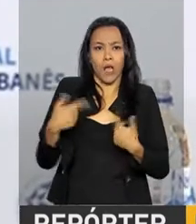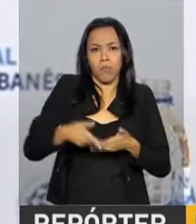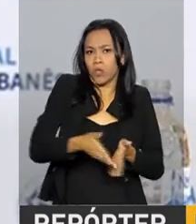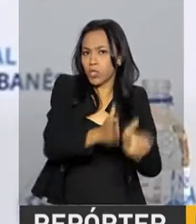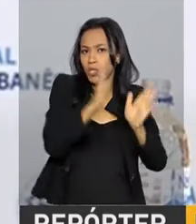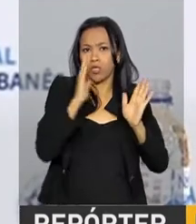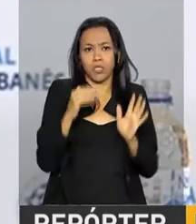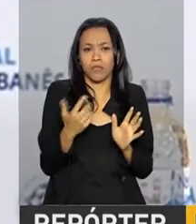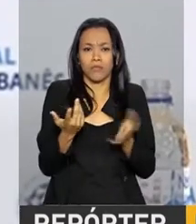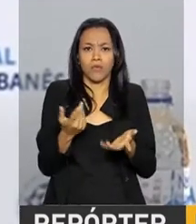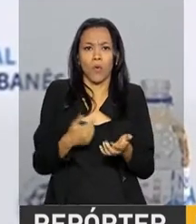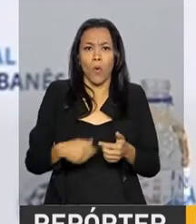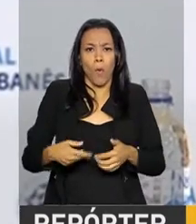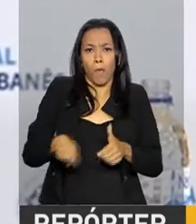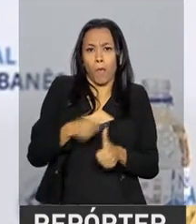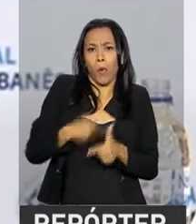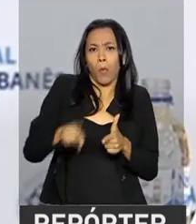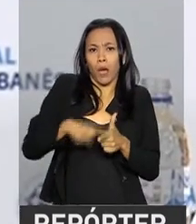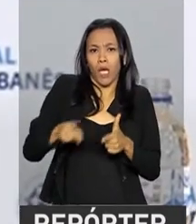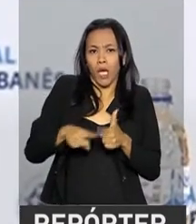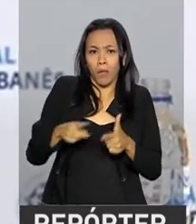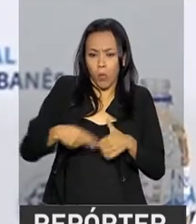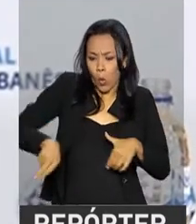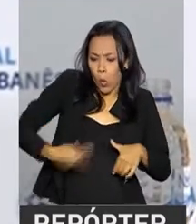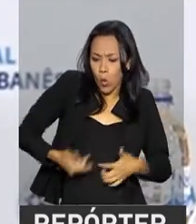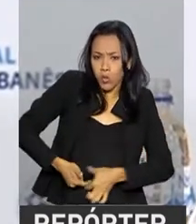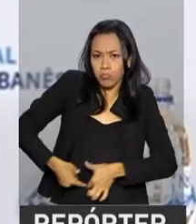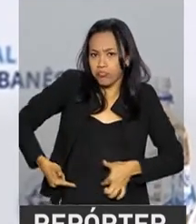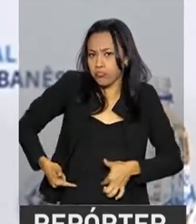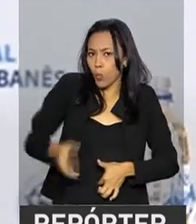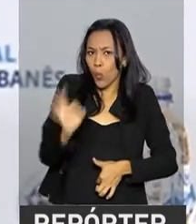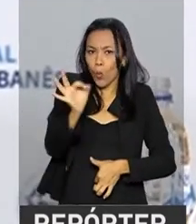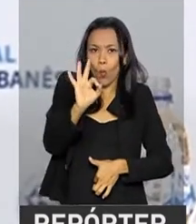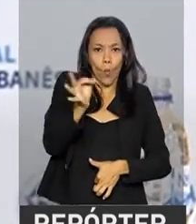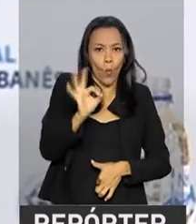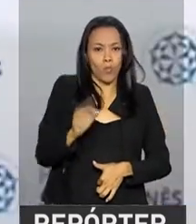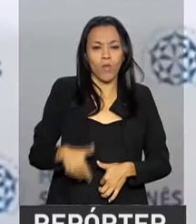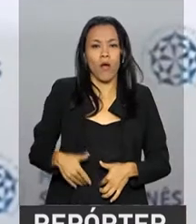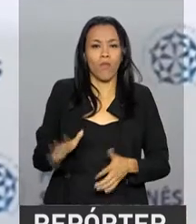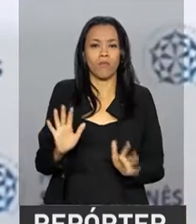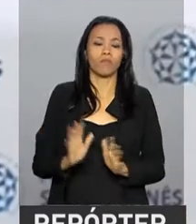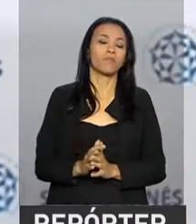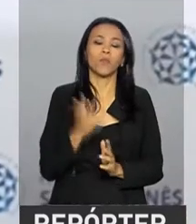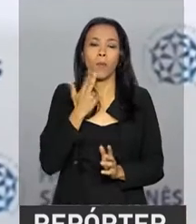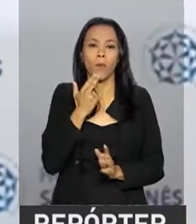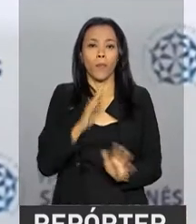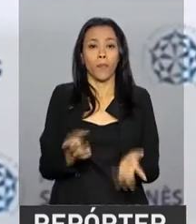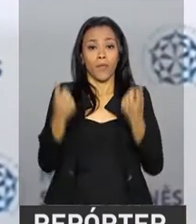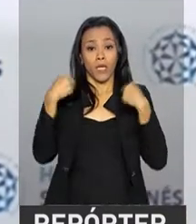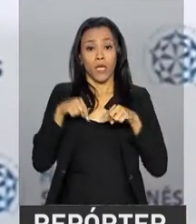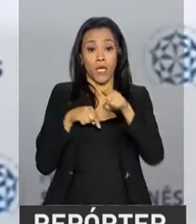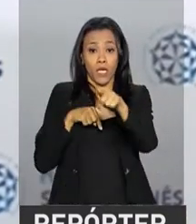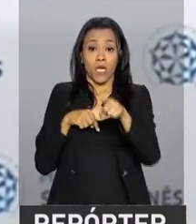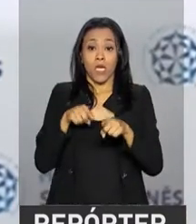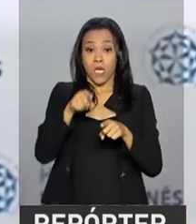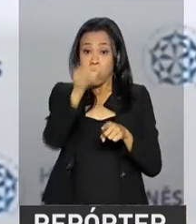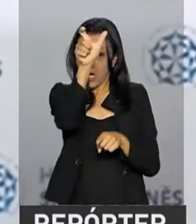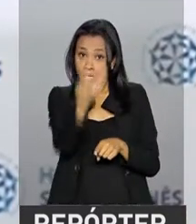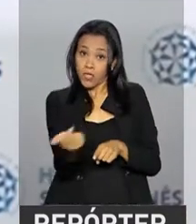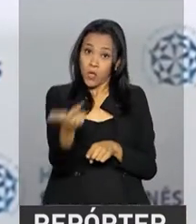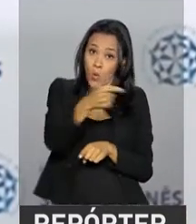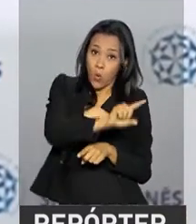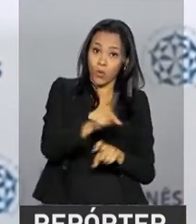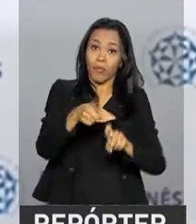nenhuma incisão abdominal nada muito agressiva efeito nosso organismo segundo o cardiologista roberto kalil filho médico